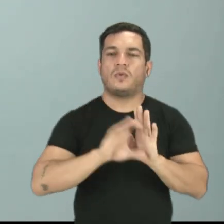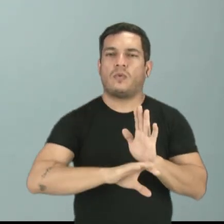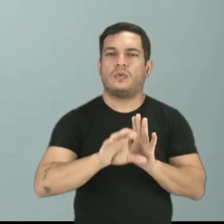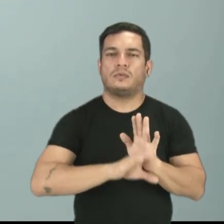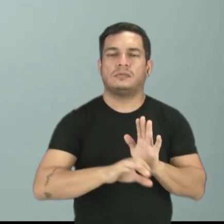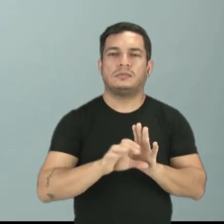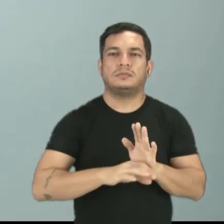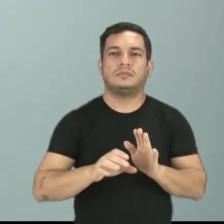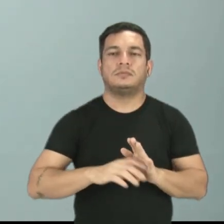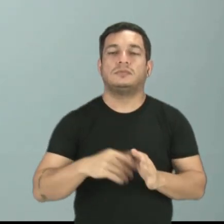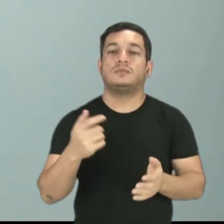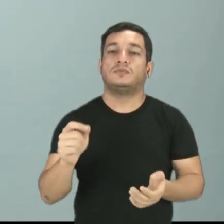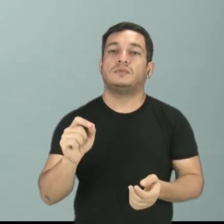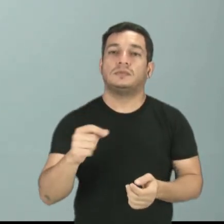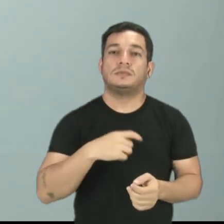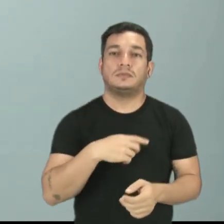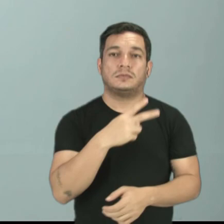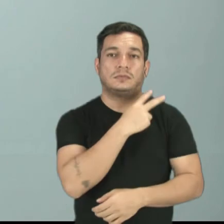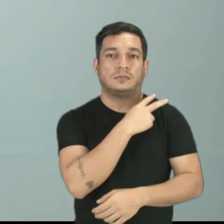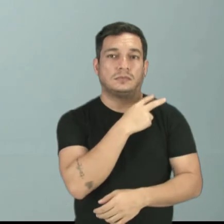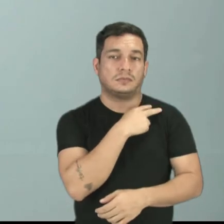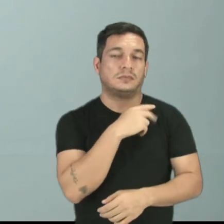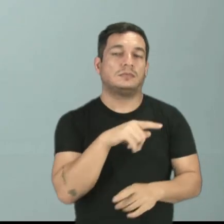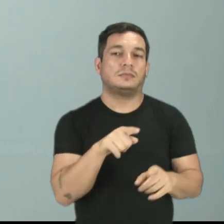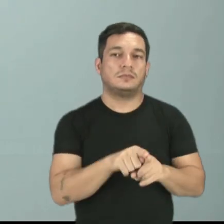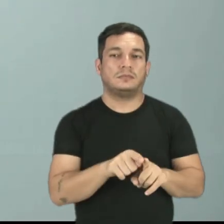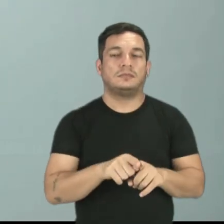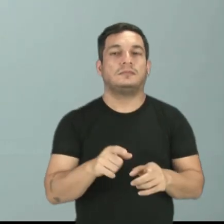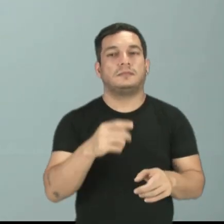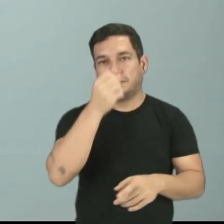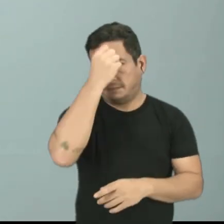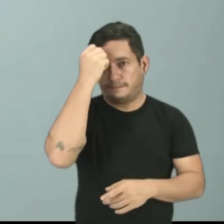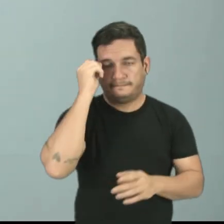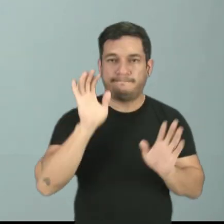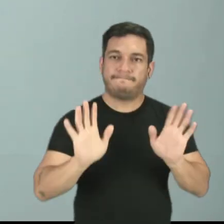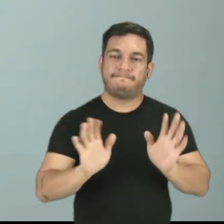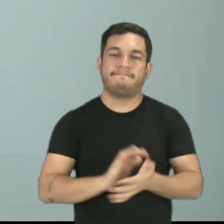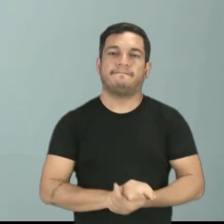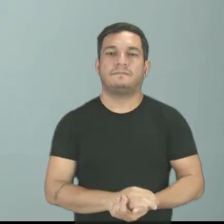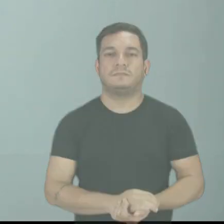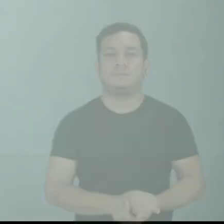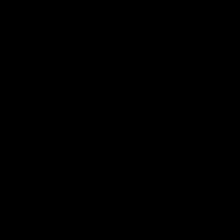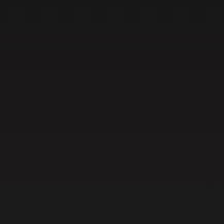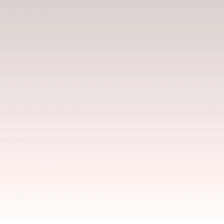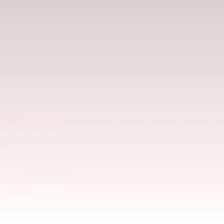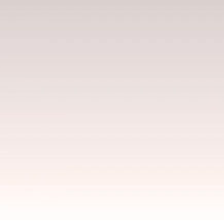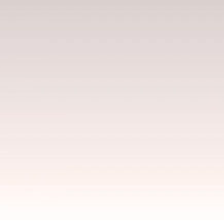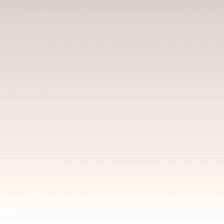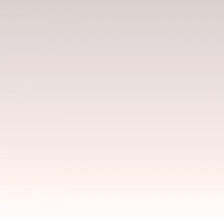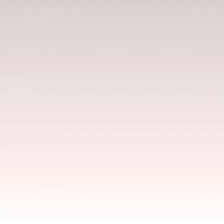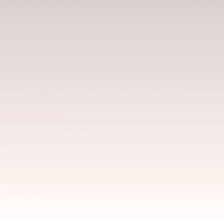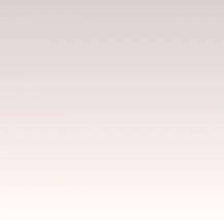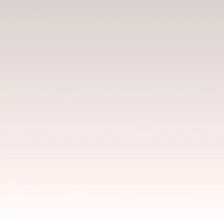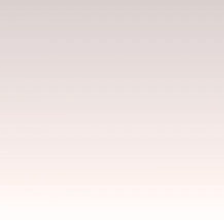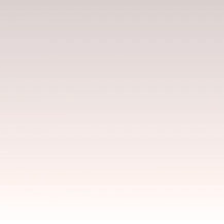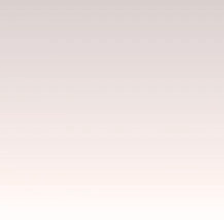o conteúdo do segundo ano, segunda série de Sociologia. Tchau!